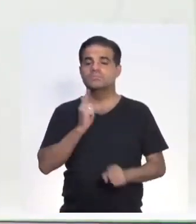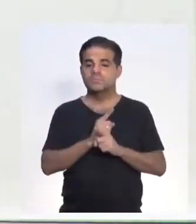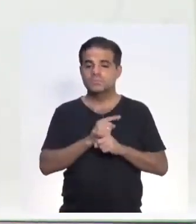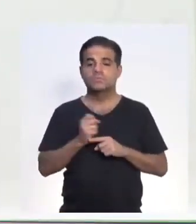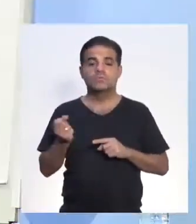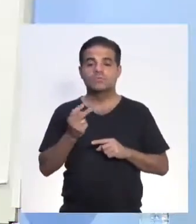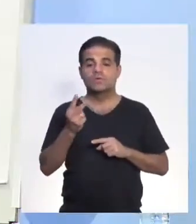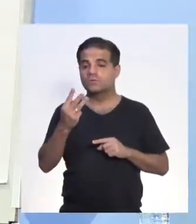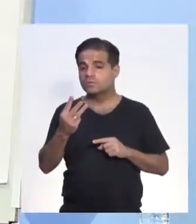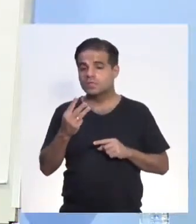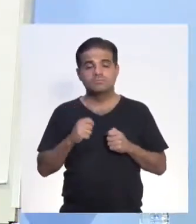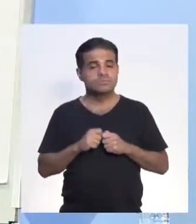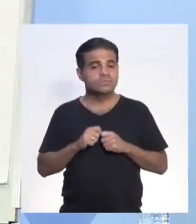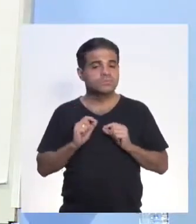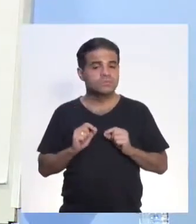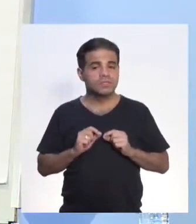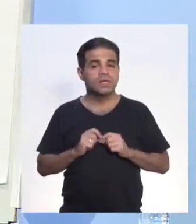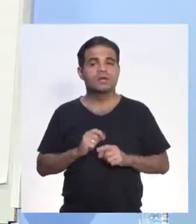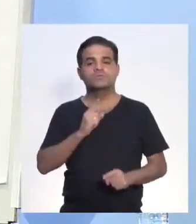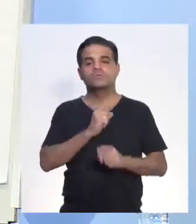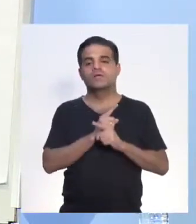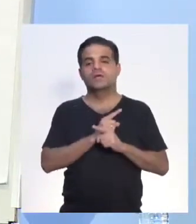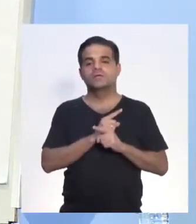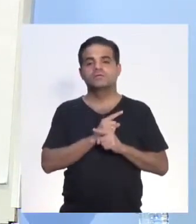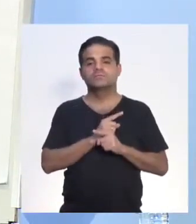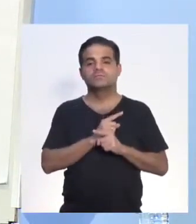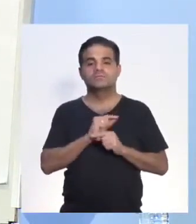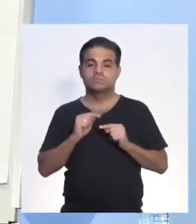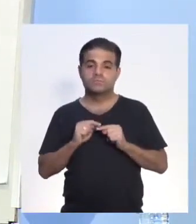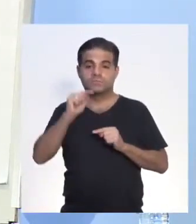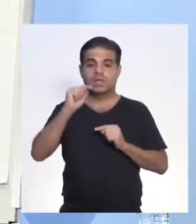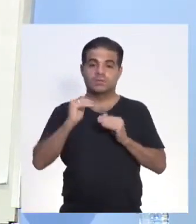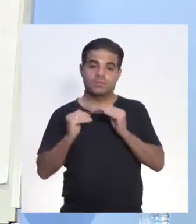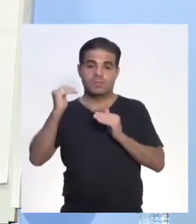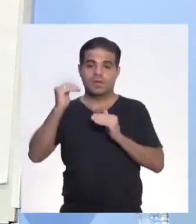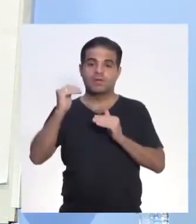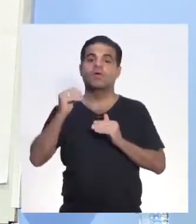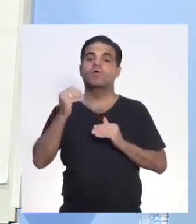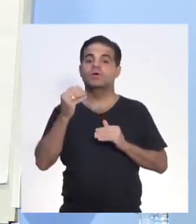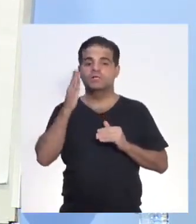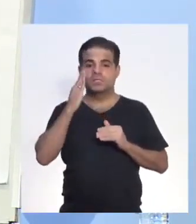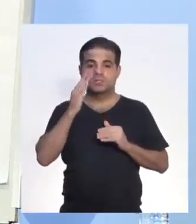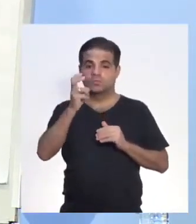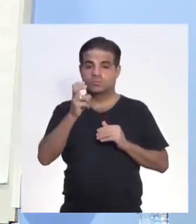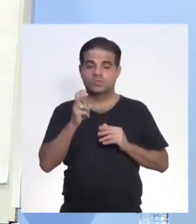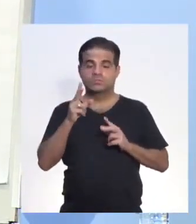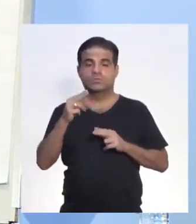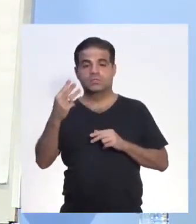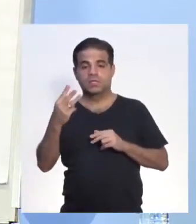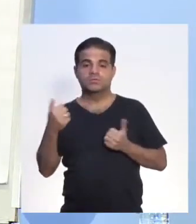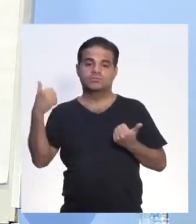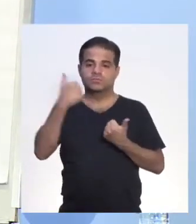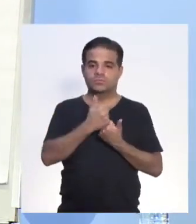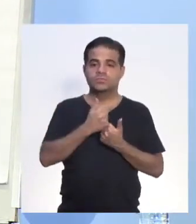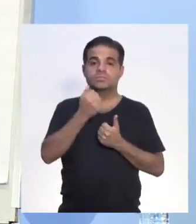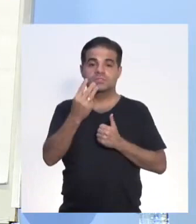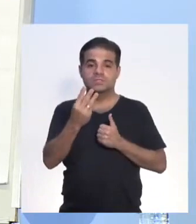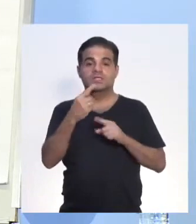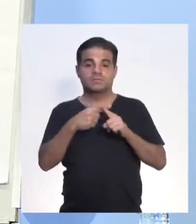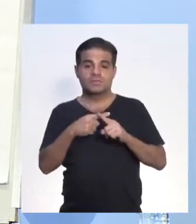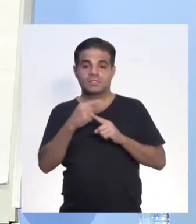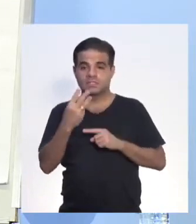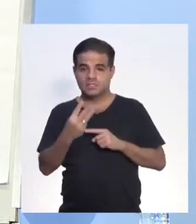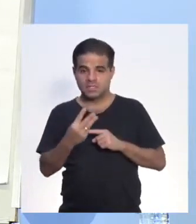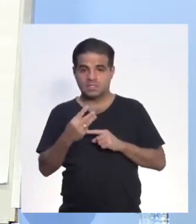valor do 3. O que eu tenho que fazer mesmo? Achar a medida do lado maior. Já sei que o x vale 3, vou vir aqui e vou substituir. 3 vezes 3